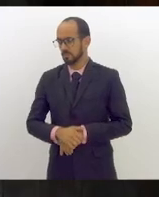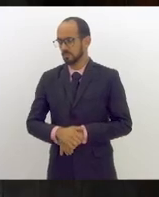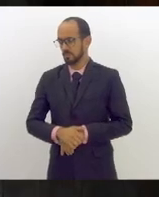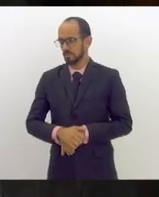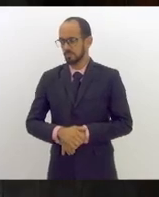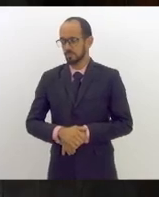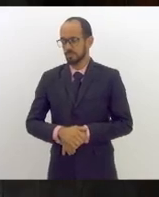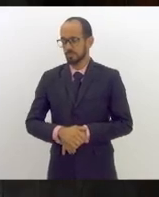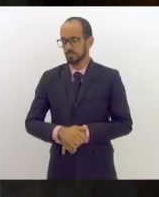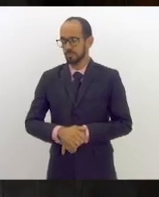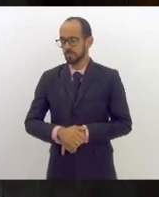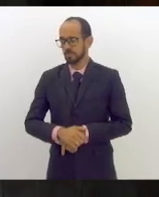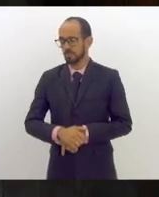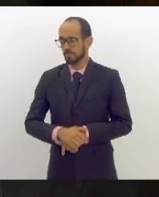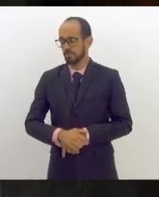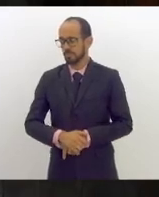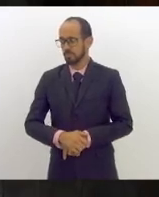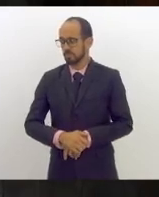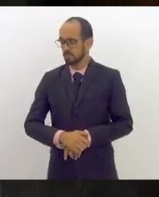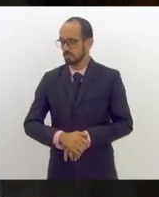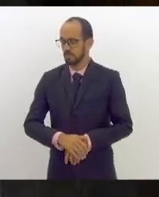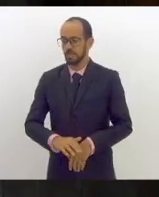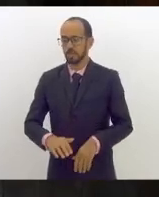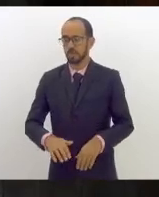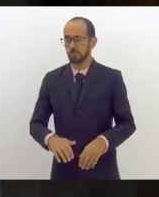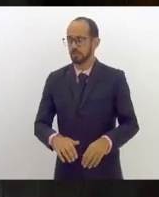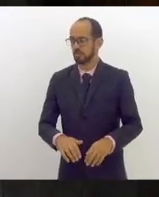orçamentárias para 2023